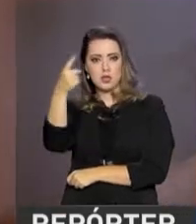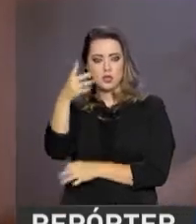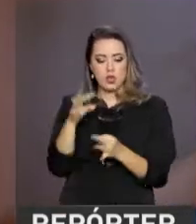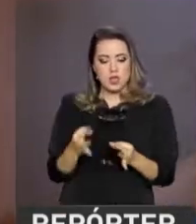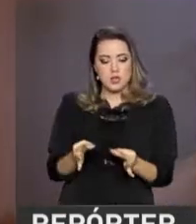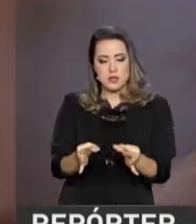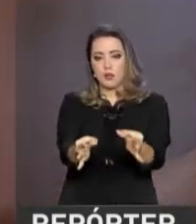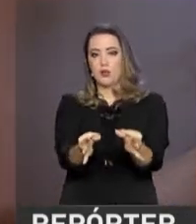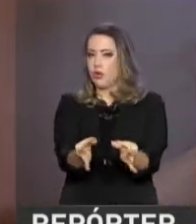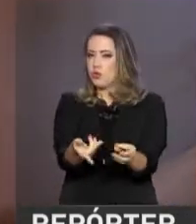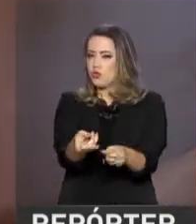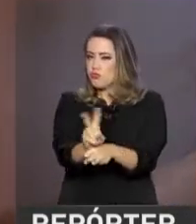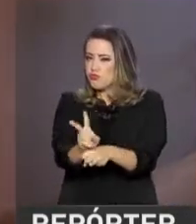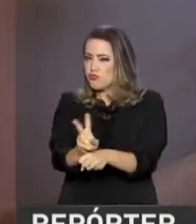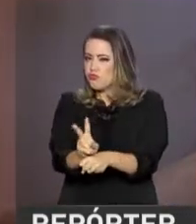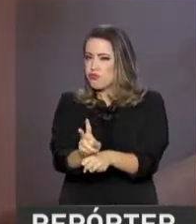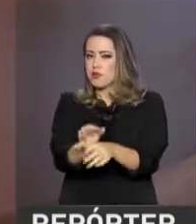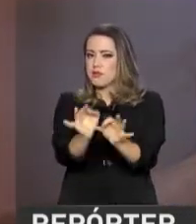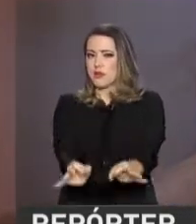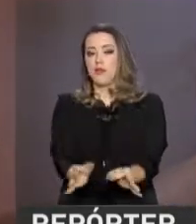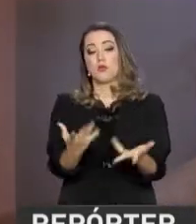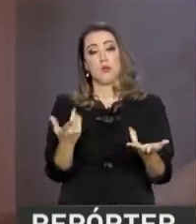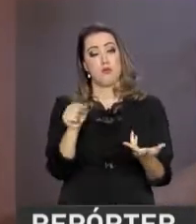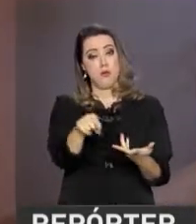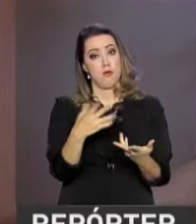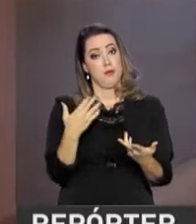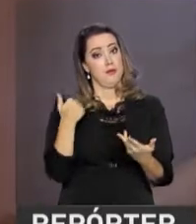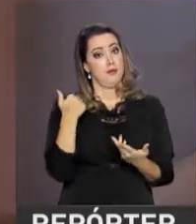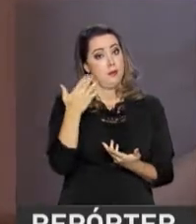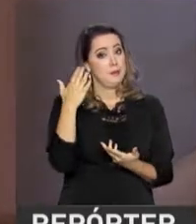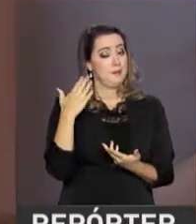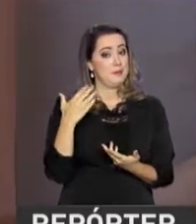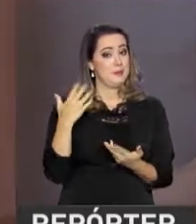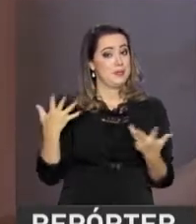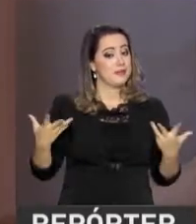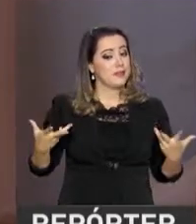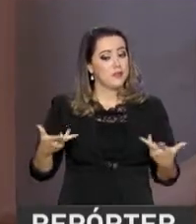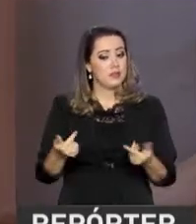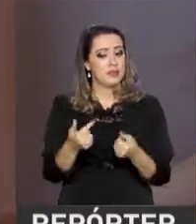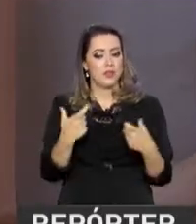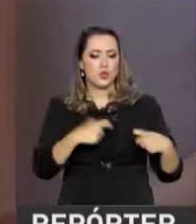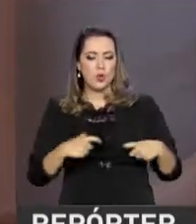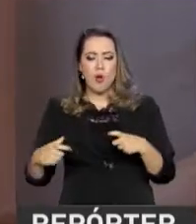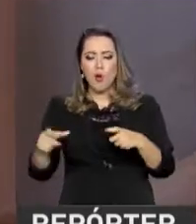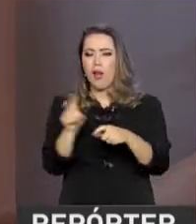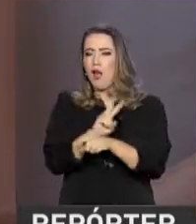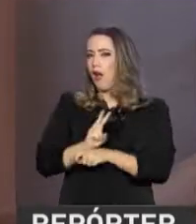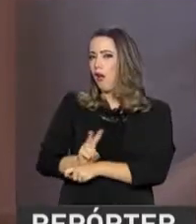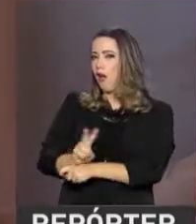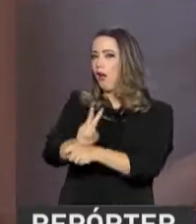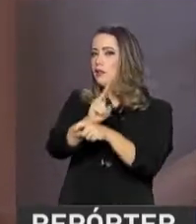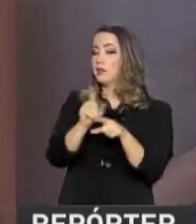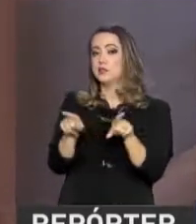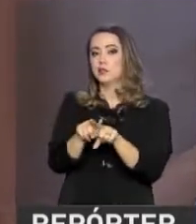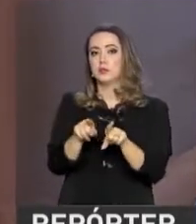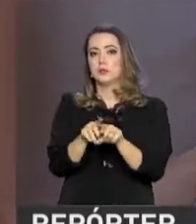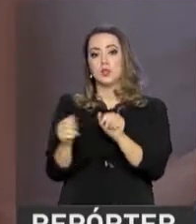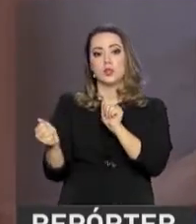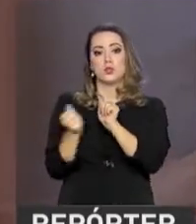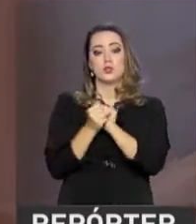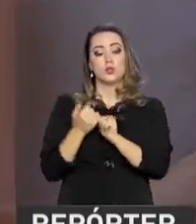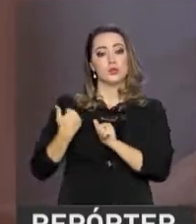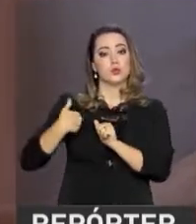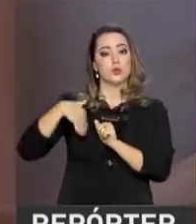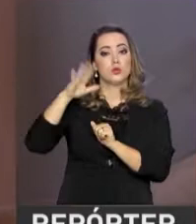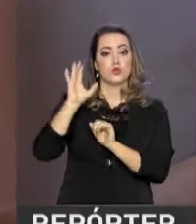assertivo na abordagem sendo é mais assertivo na no mapeamento das rotas então isso em conjunto também lógico com o aumento da